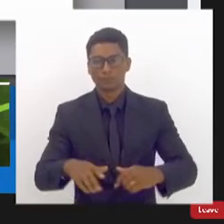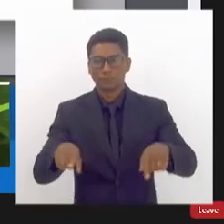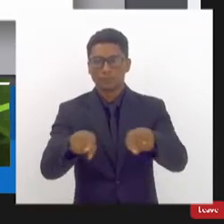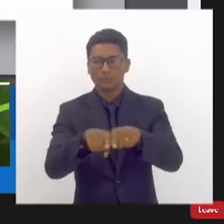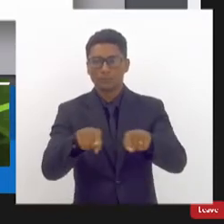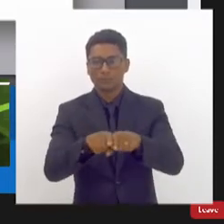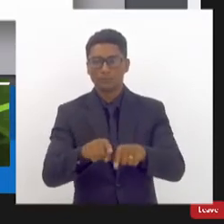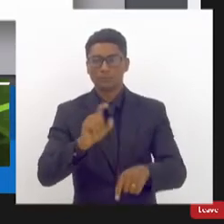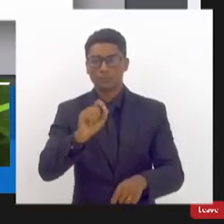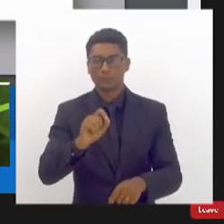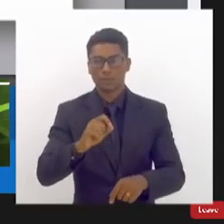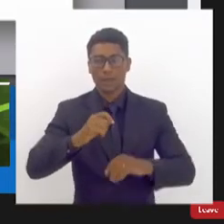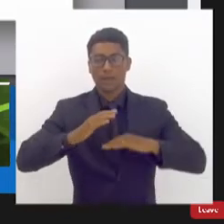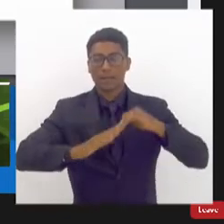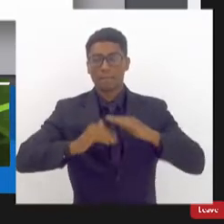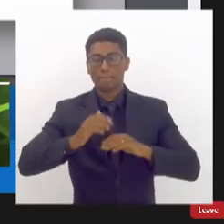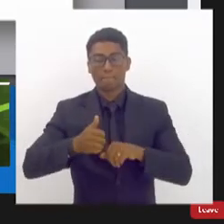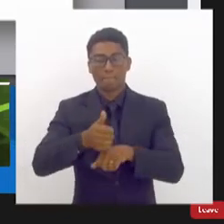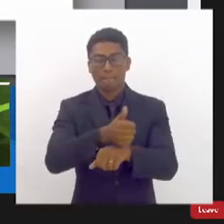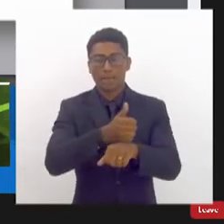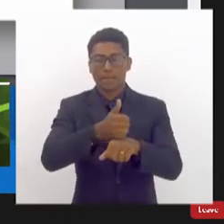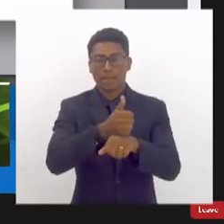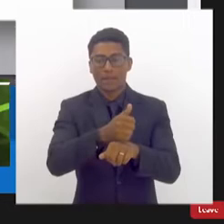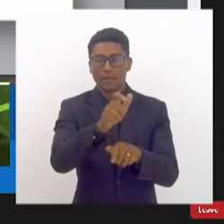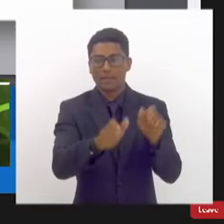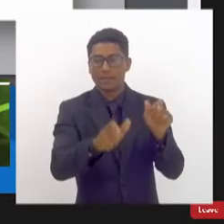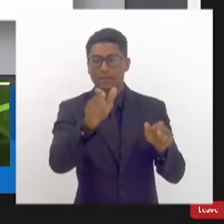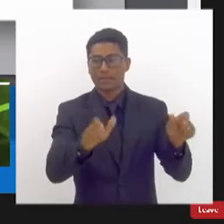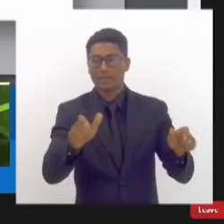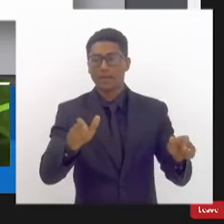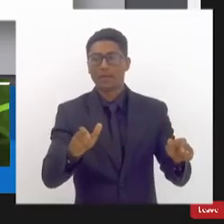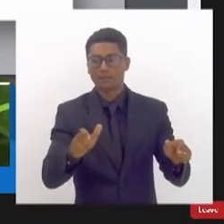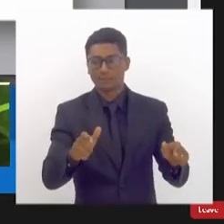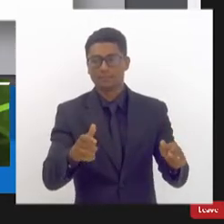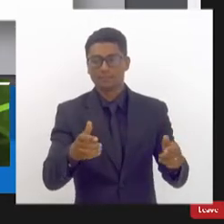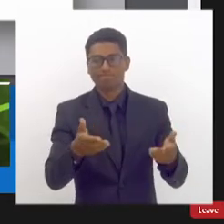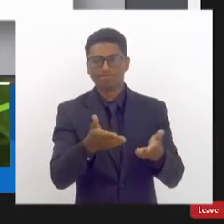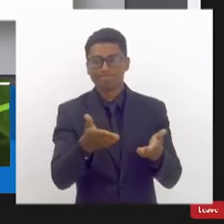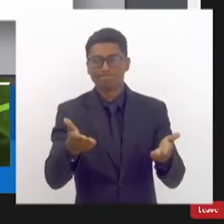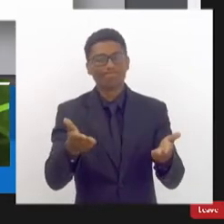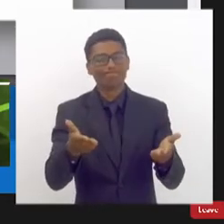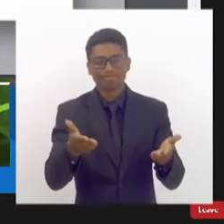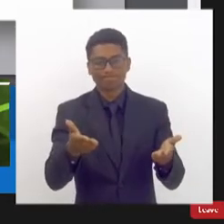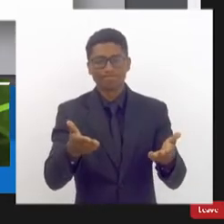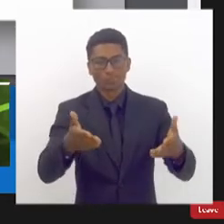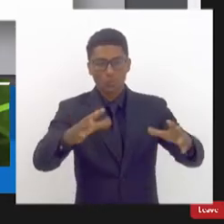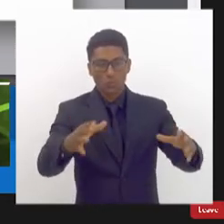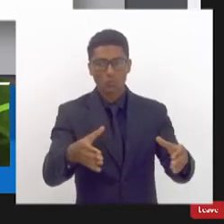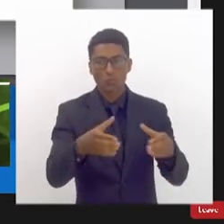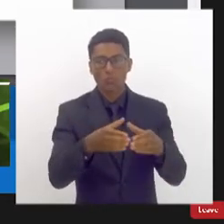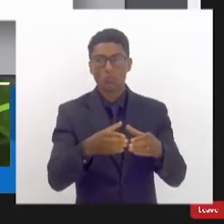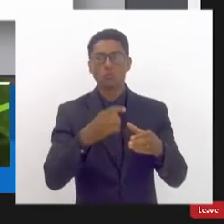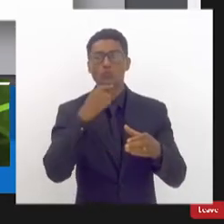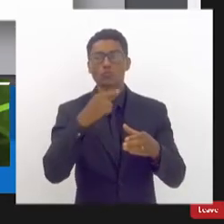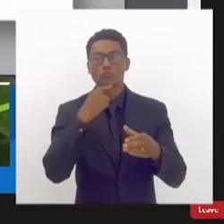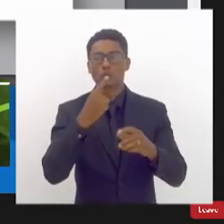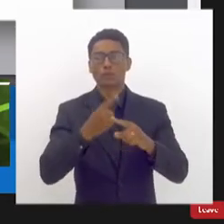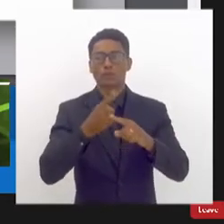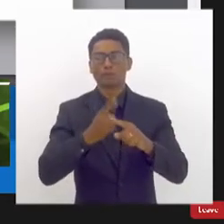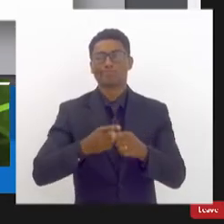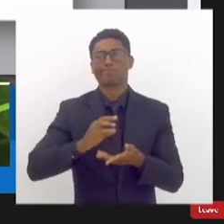de especialistas, a gente não conseguiu construir esse banco de especialistas, essencialmente porque faltam